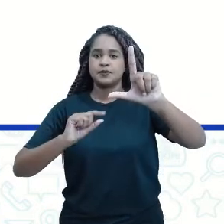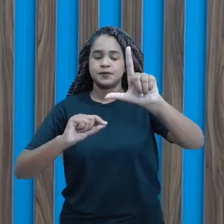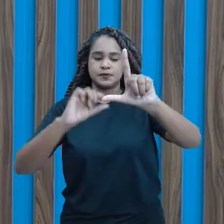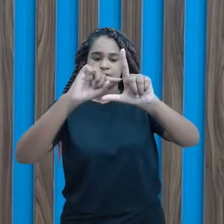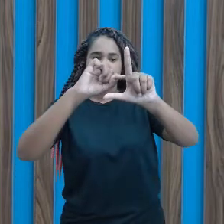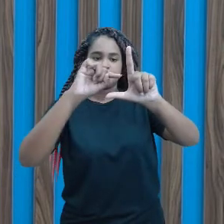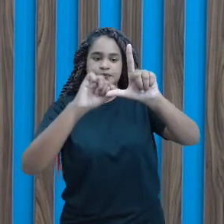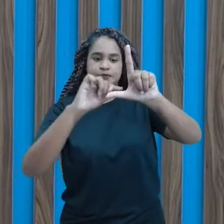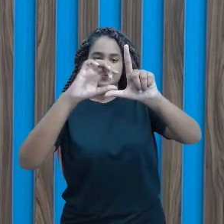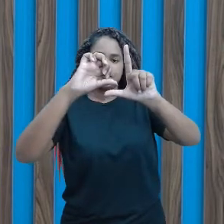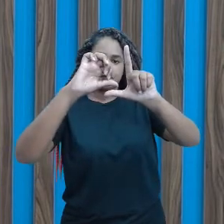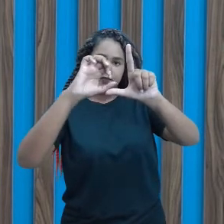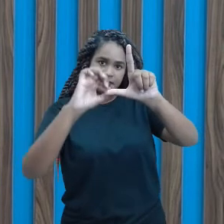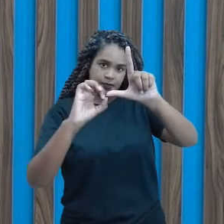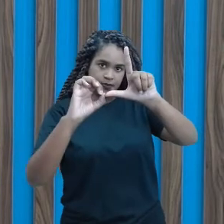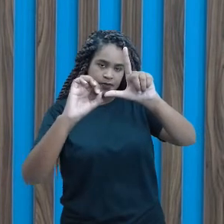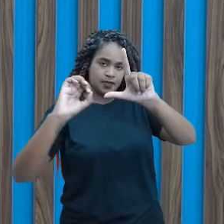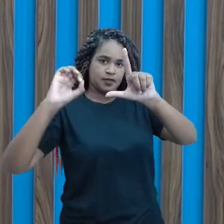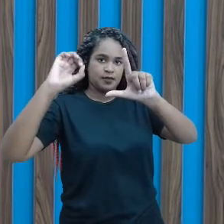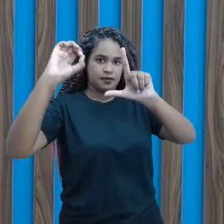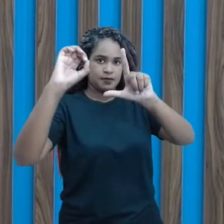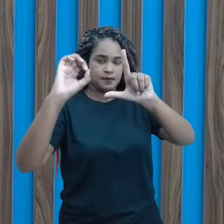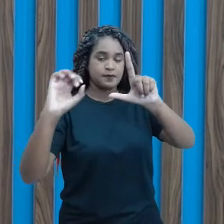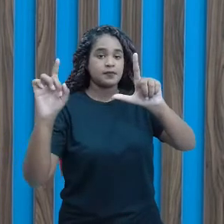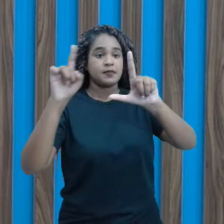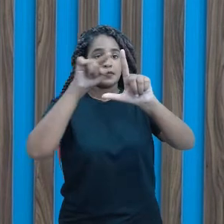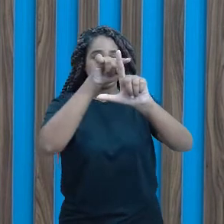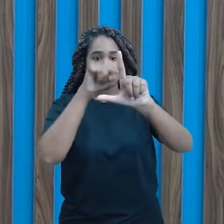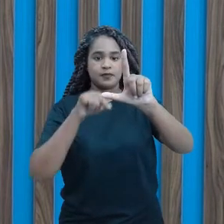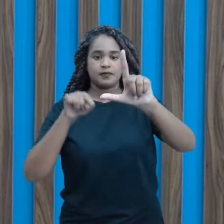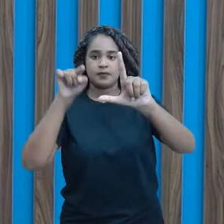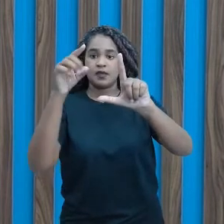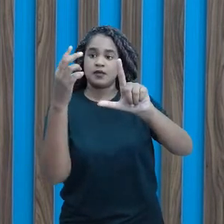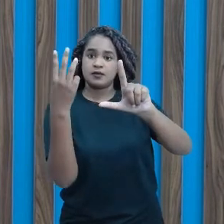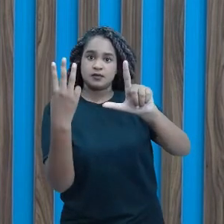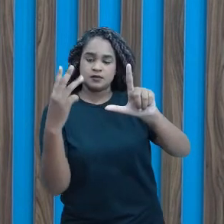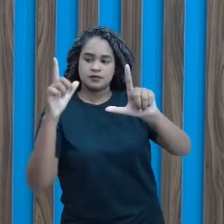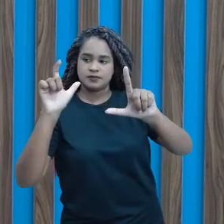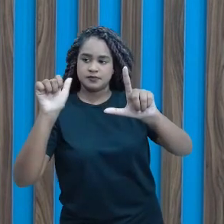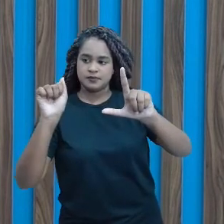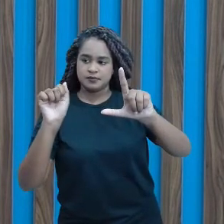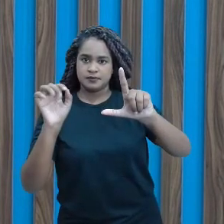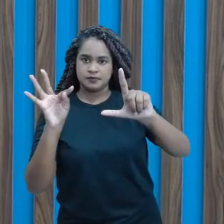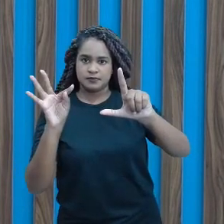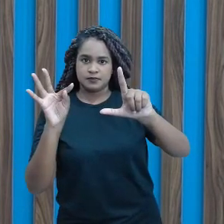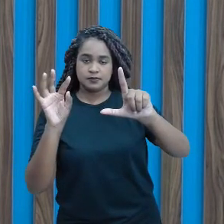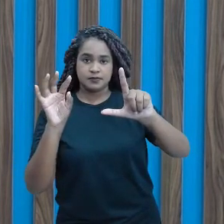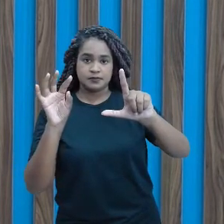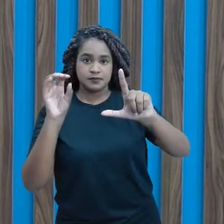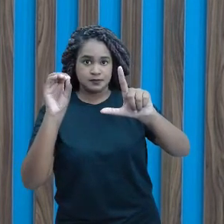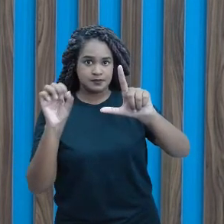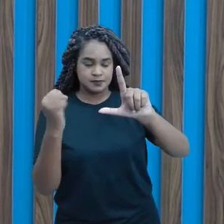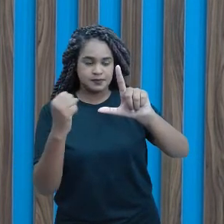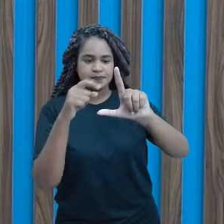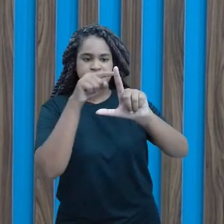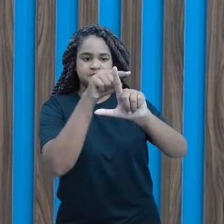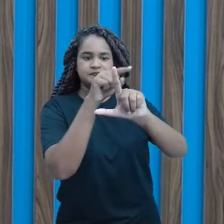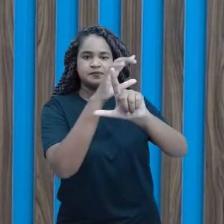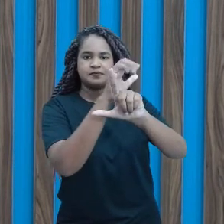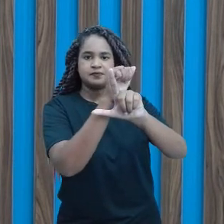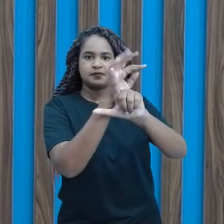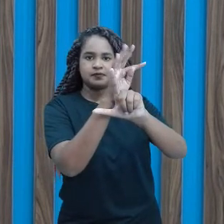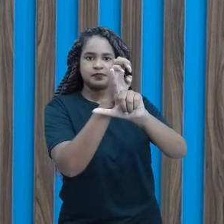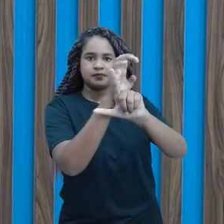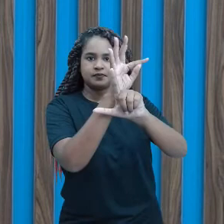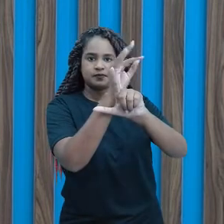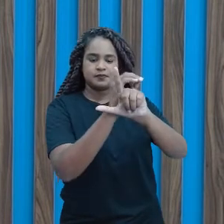ângulo de 90 graus, tá? Possui 3 lados, desses 3 lados, 2 são chamados de catetos e um é